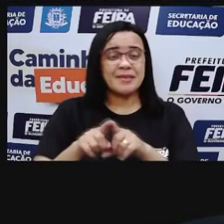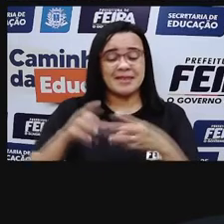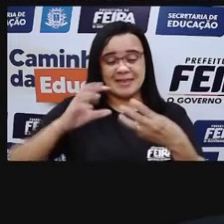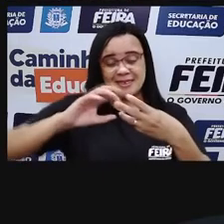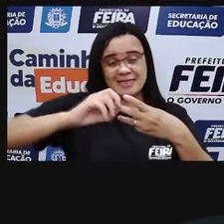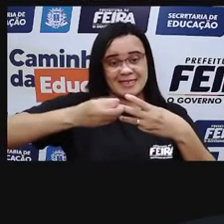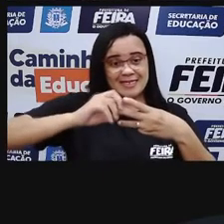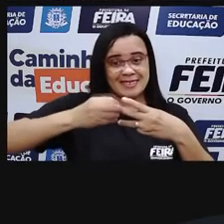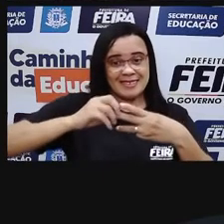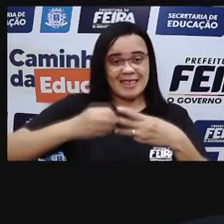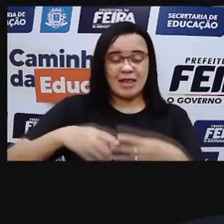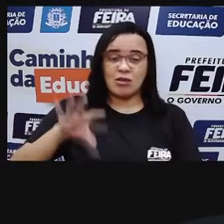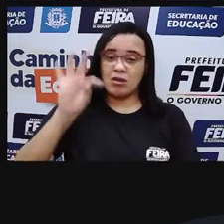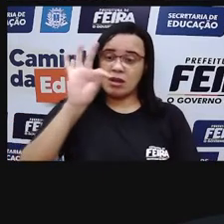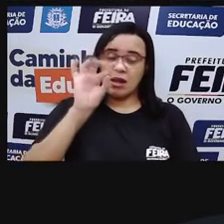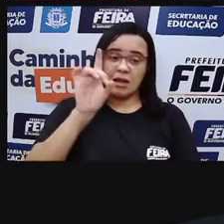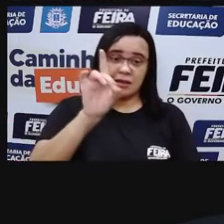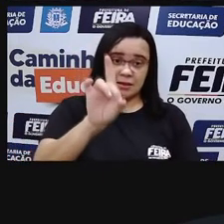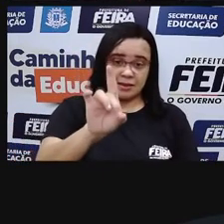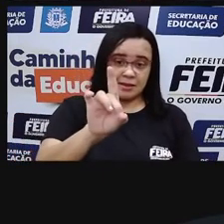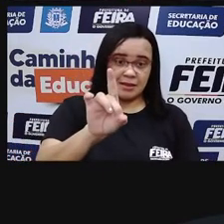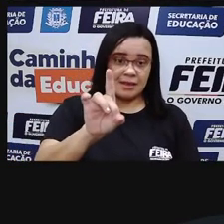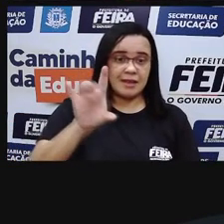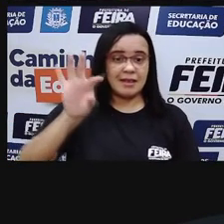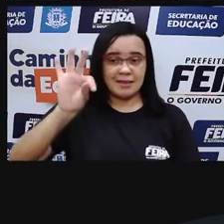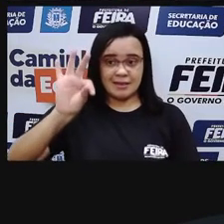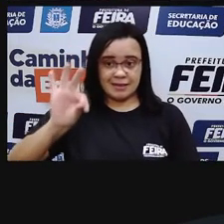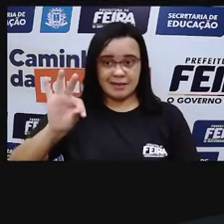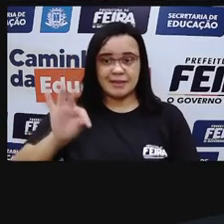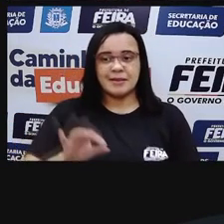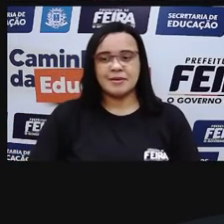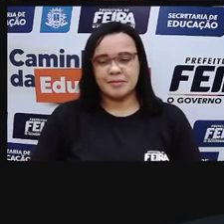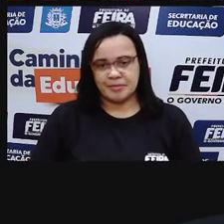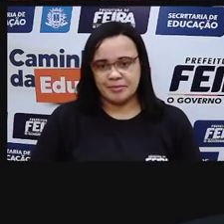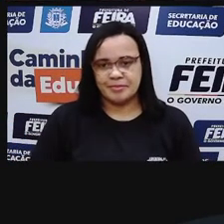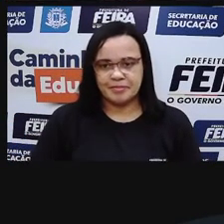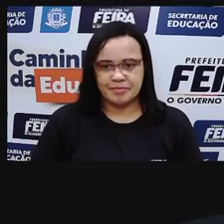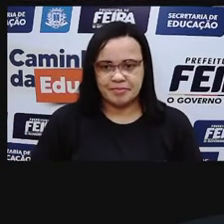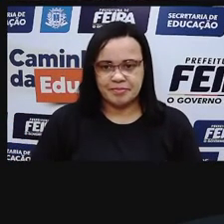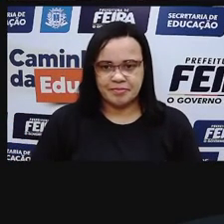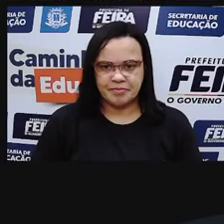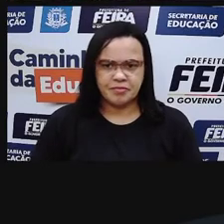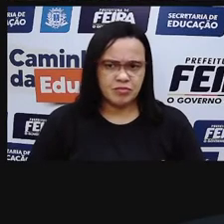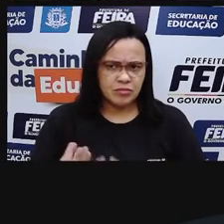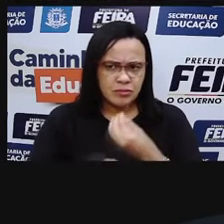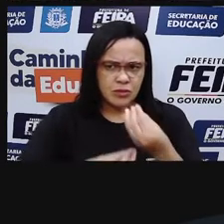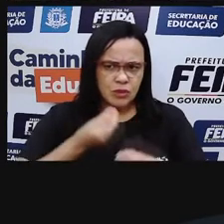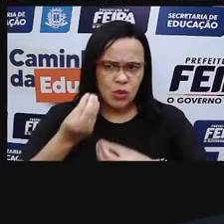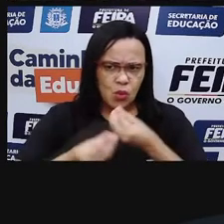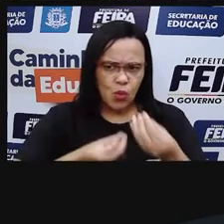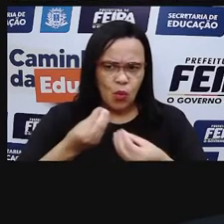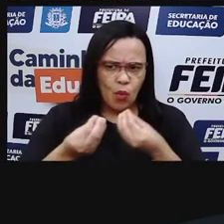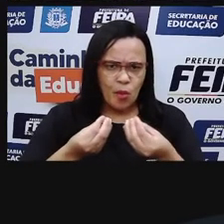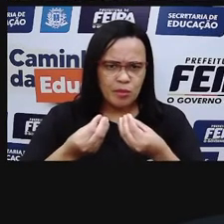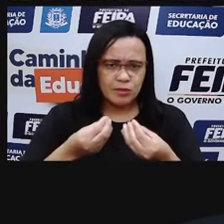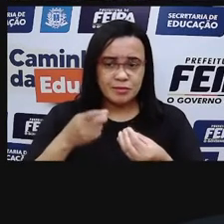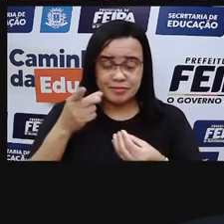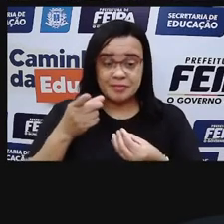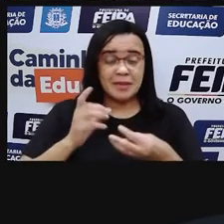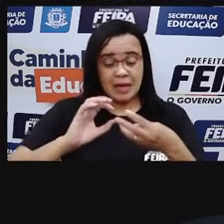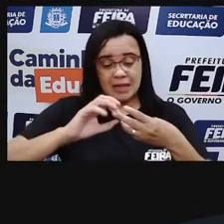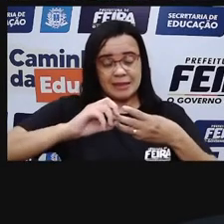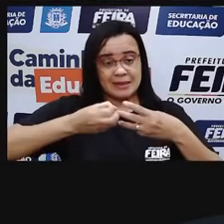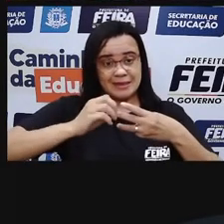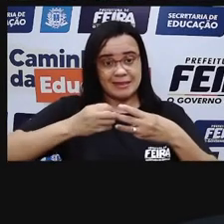são essas células B e T? Essas células B e as células T, elas vão gerar os nossos anticorpos.